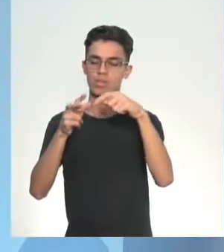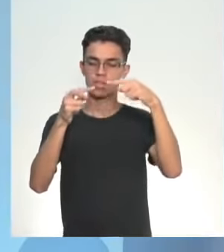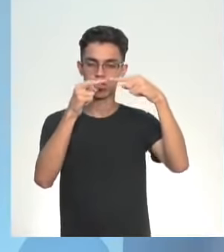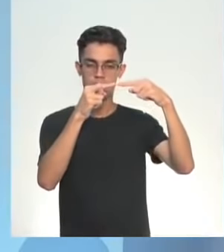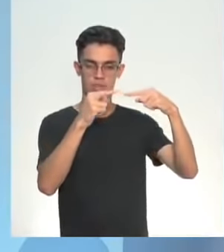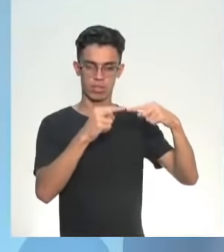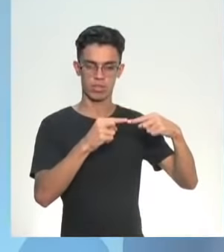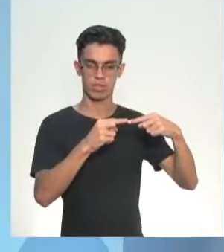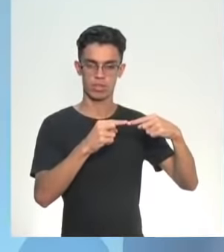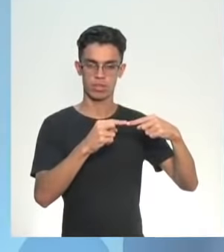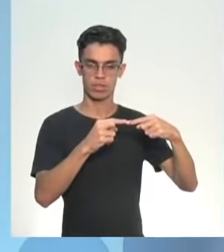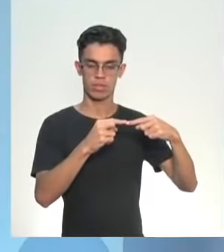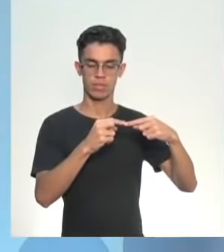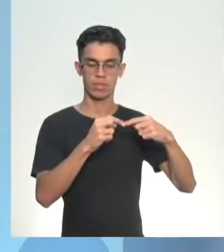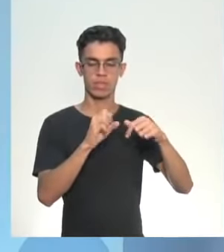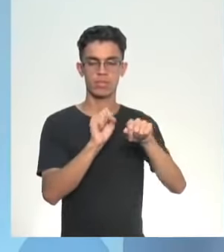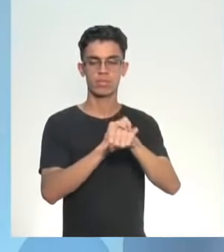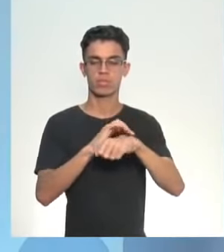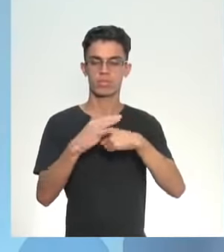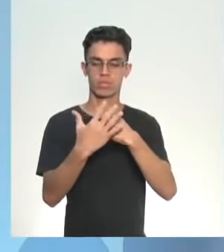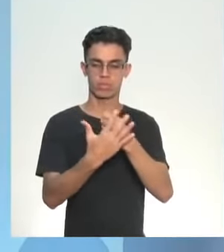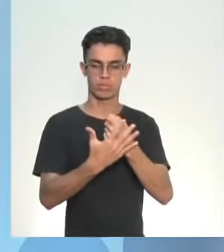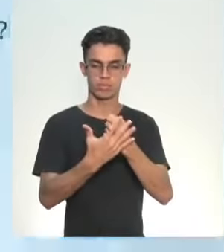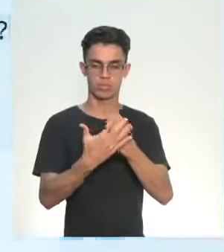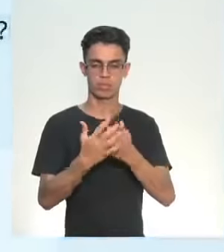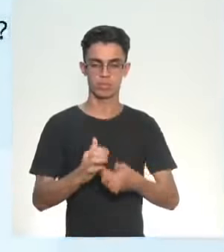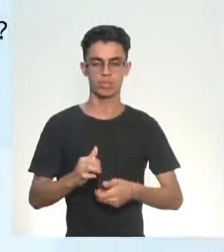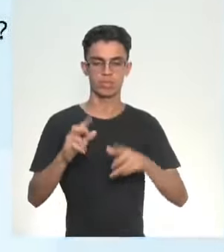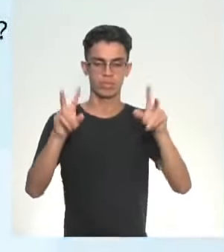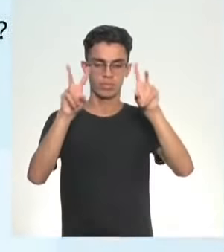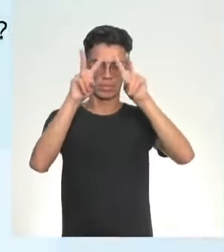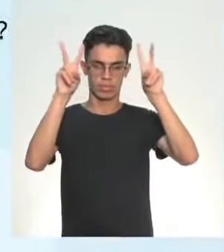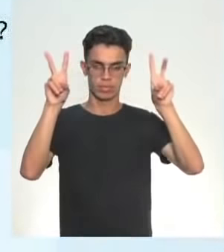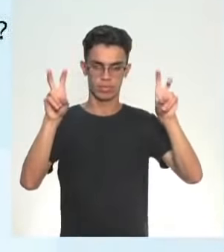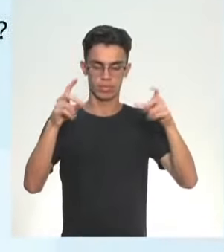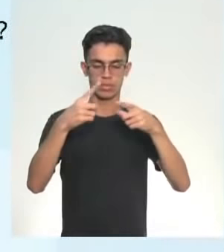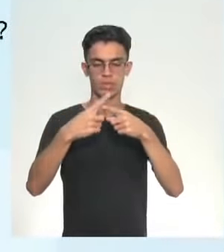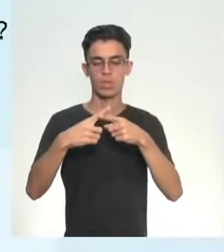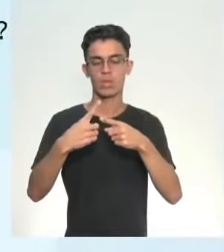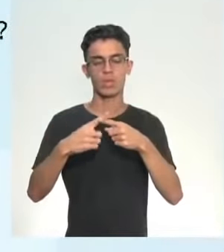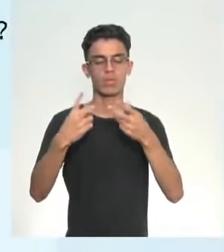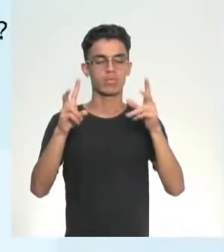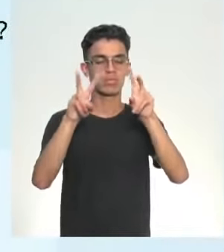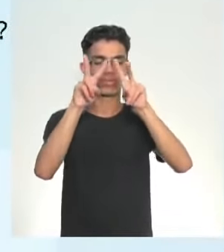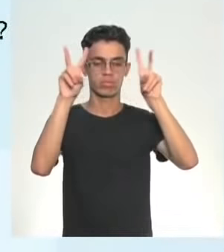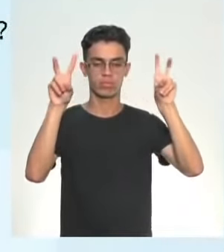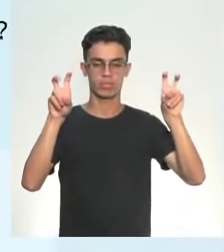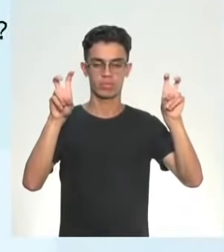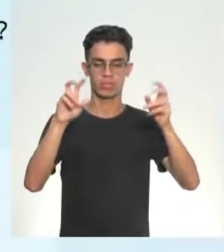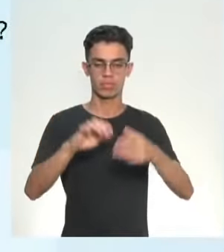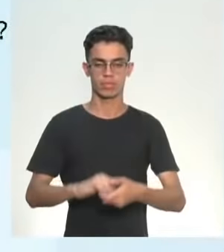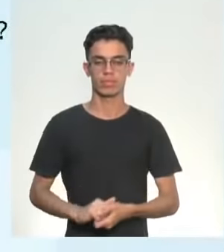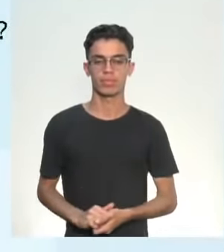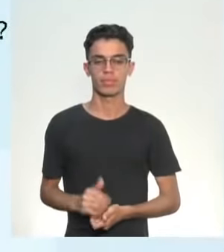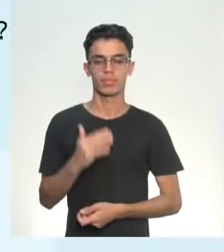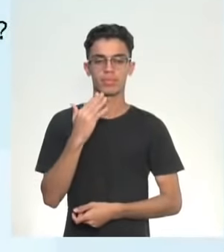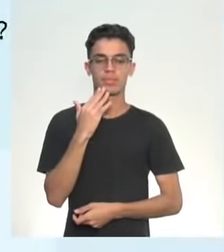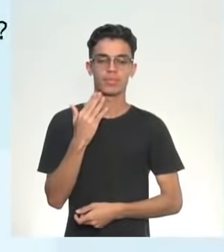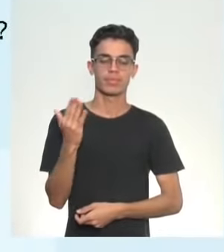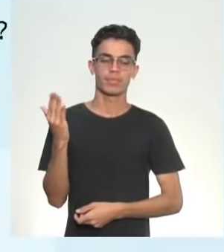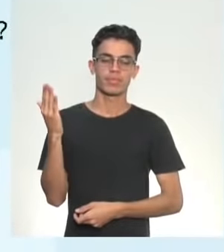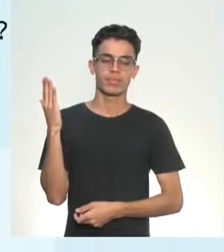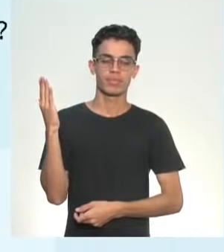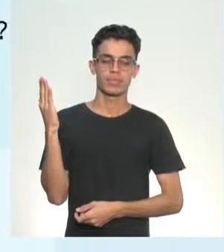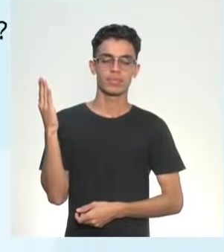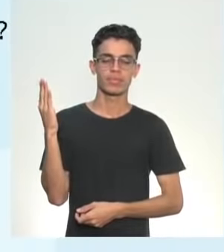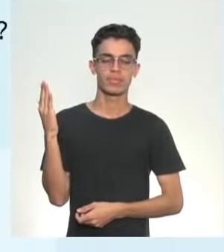News Words pandemic Então esse é o título do vídeo vocês vão entender o porquê é narrar with later today we